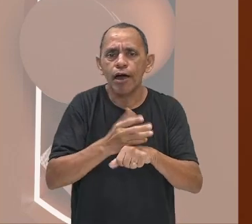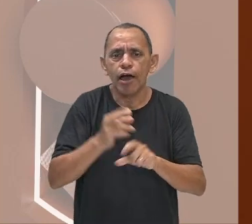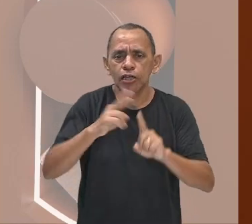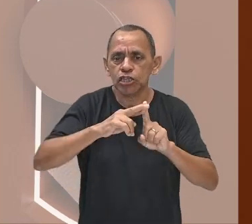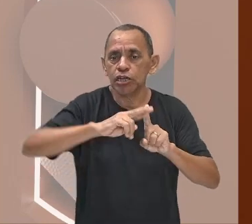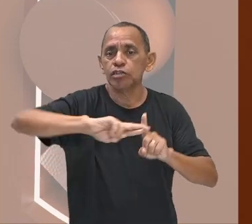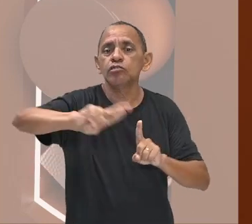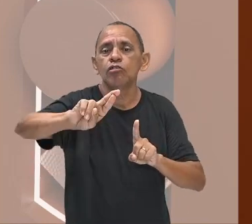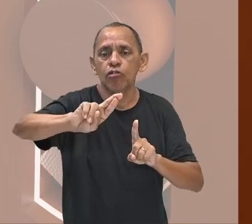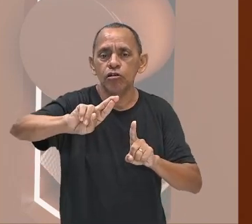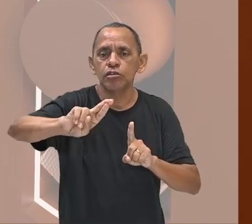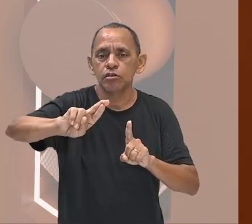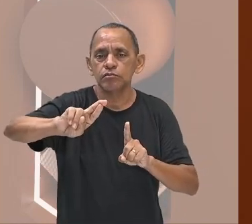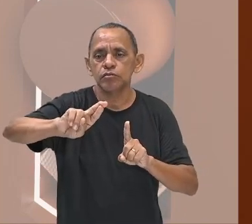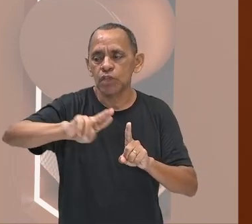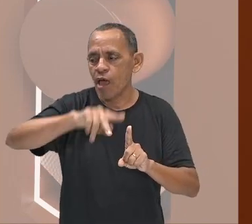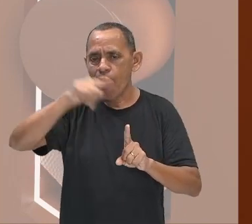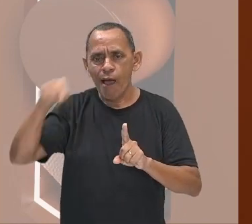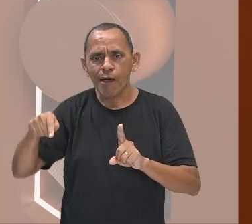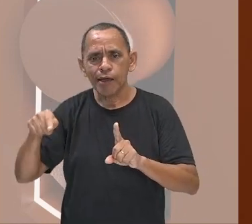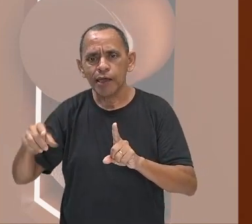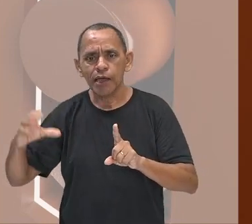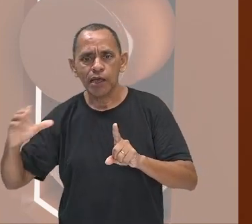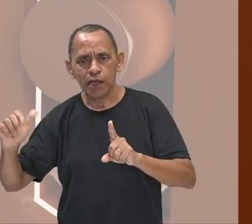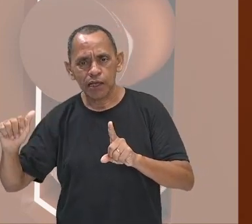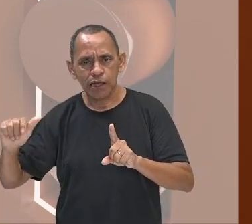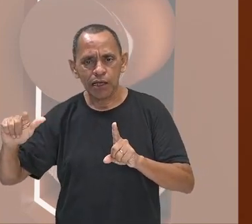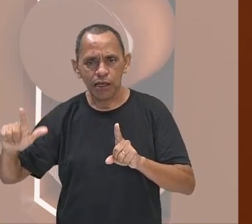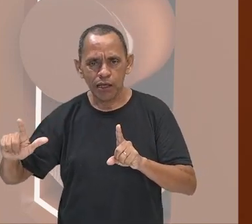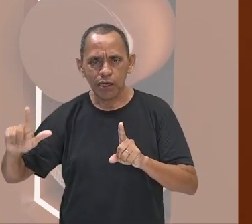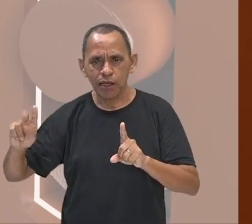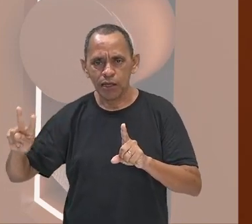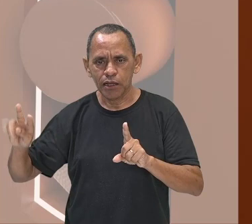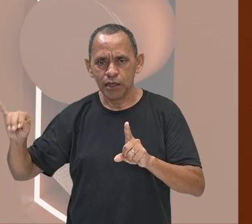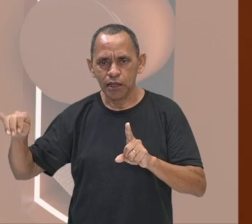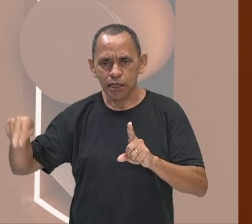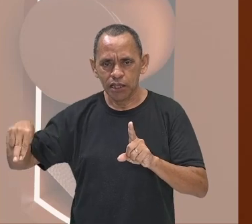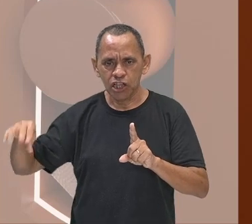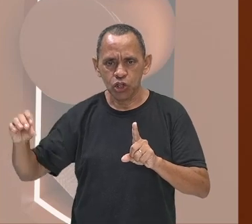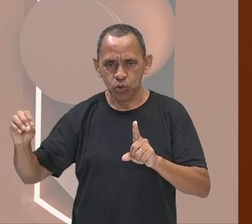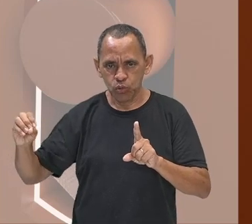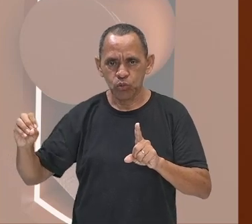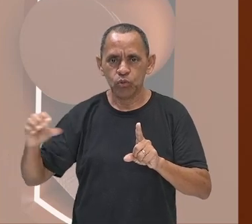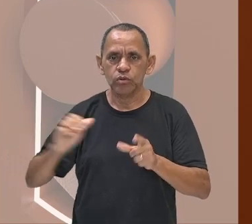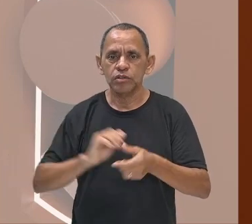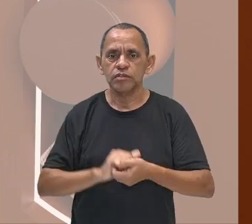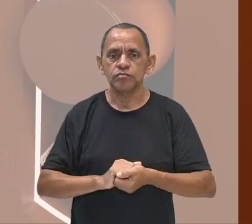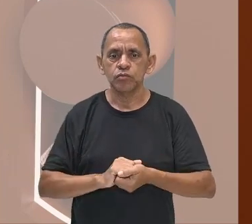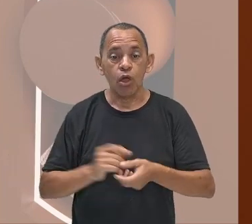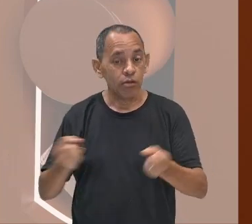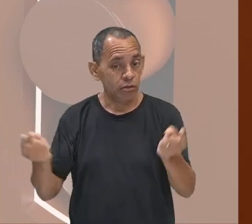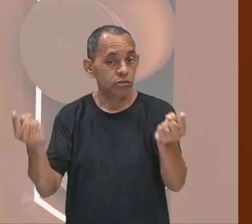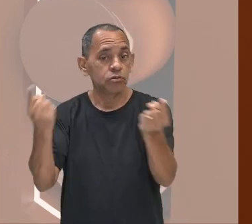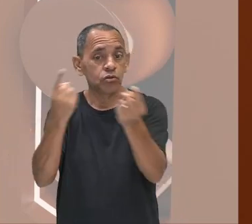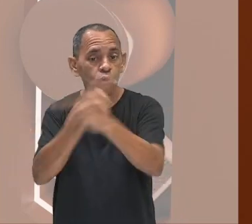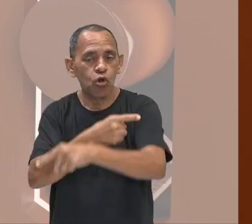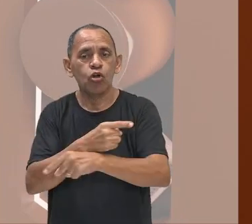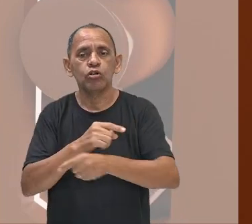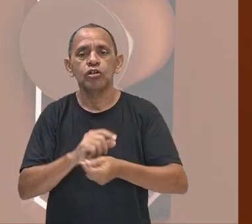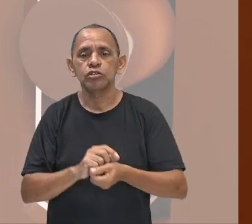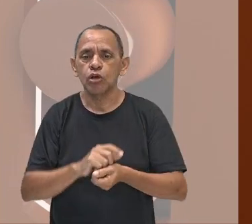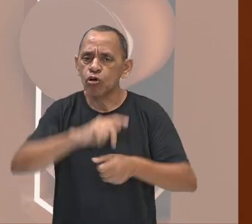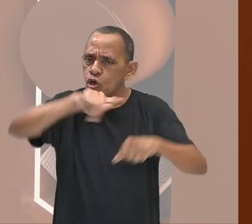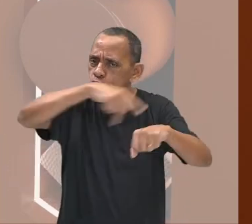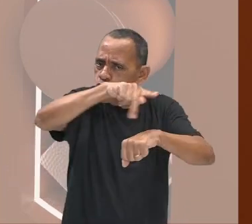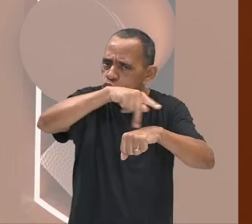João Calvino, se tornou um forte viés religioso dentro dos Países Baixos, do norte da